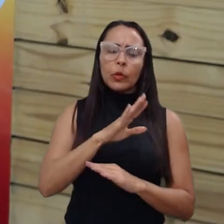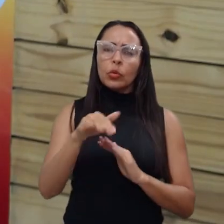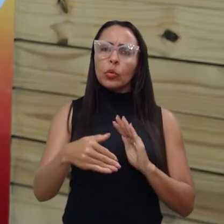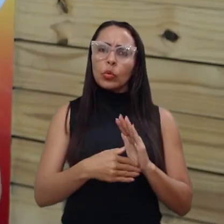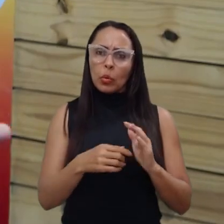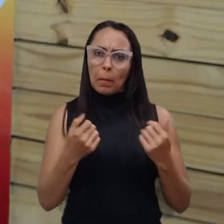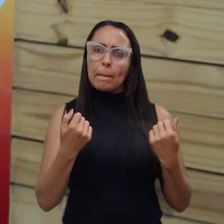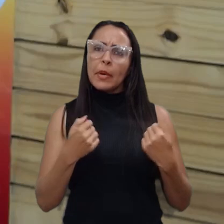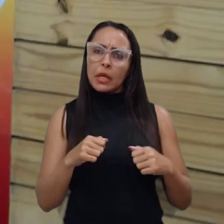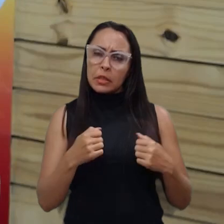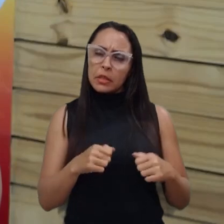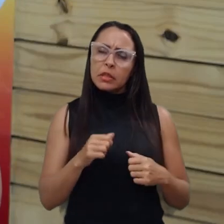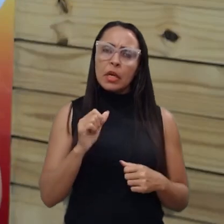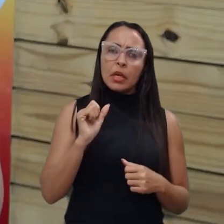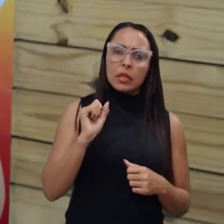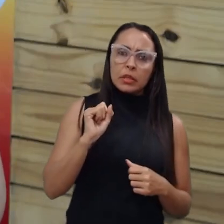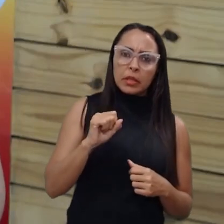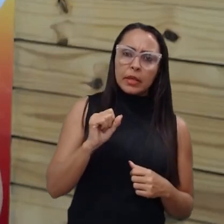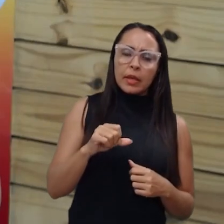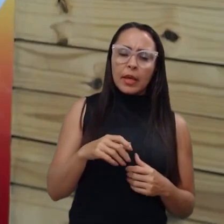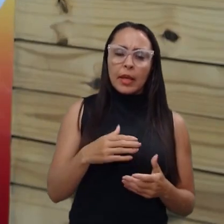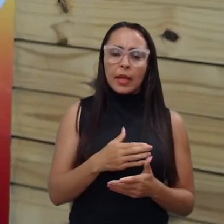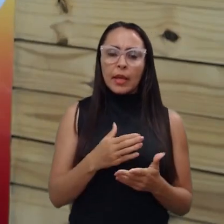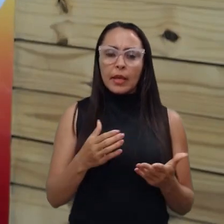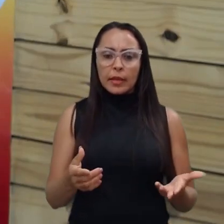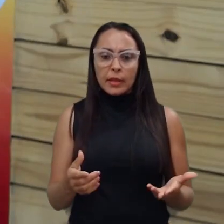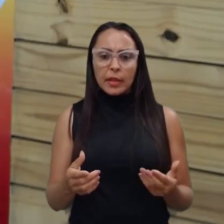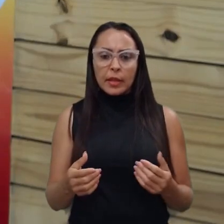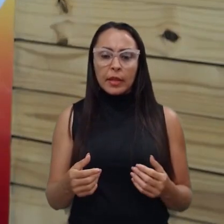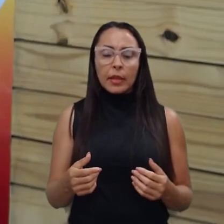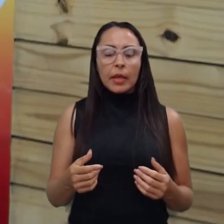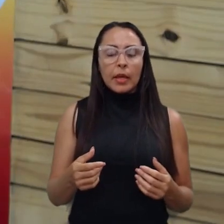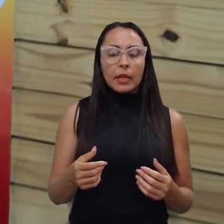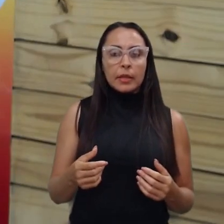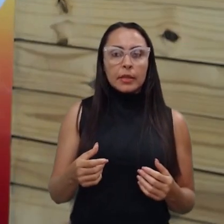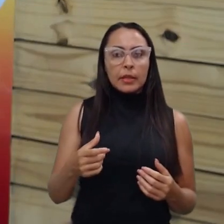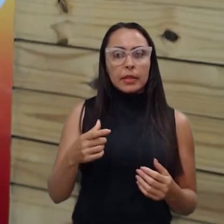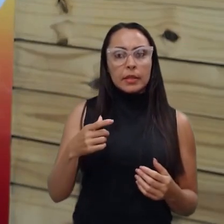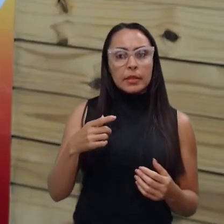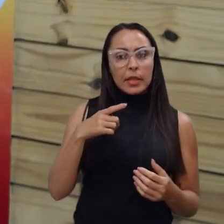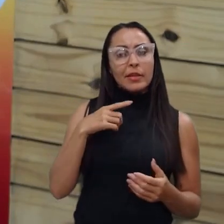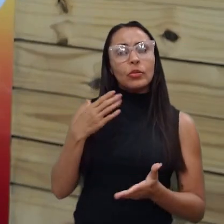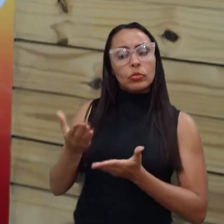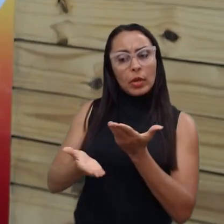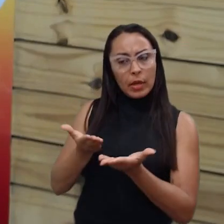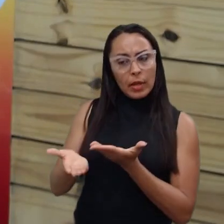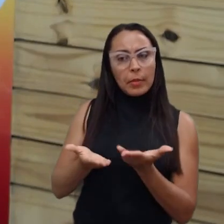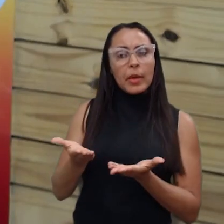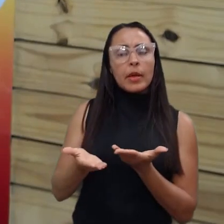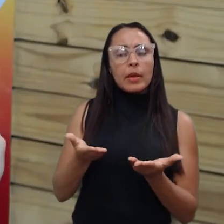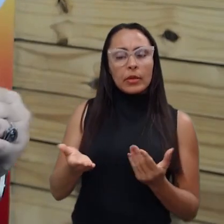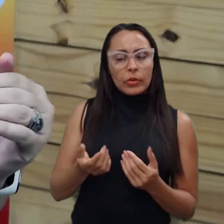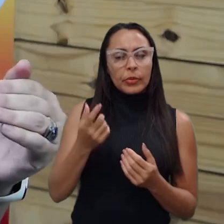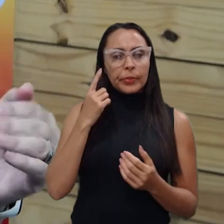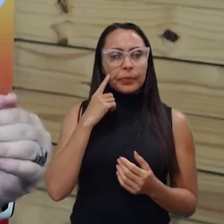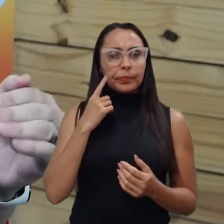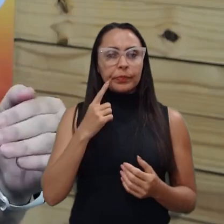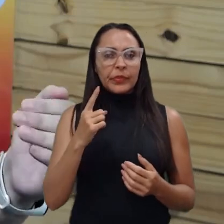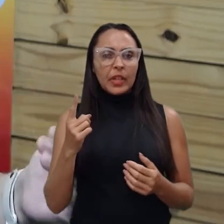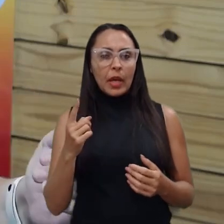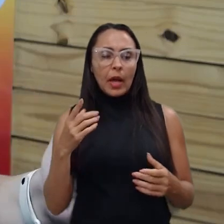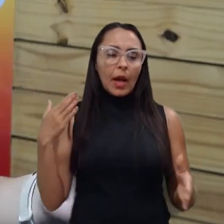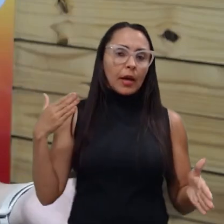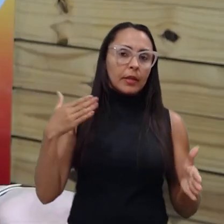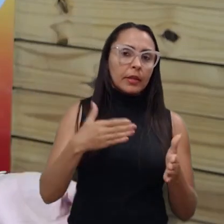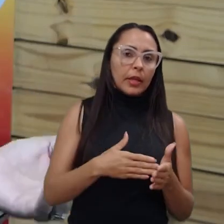precisa, todo esse volume de resíduo precisa ser tratado e precisa até chegar